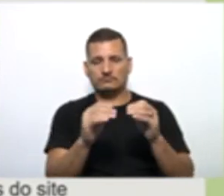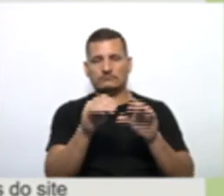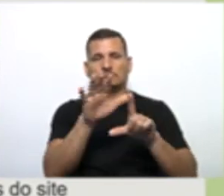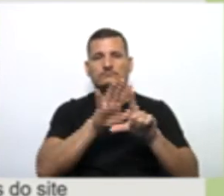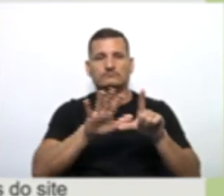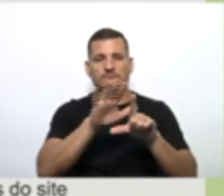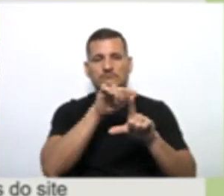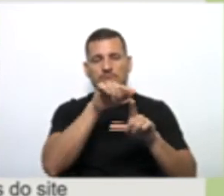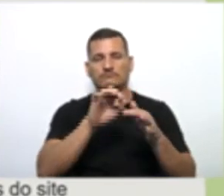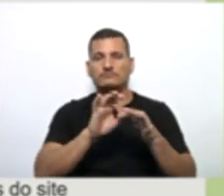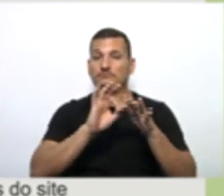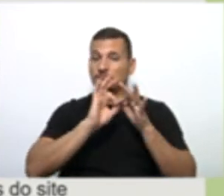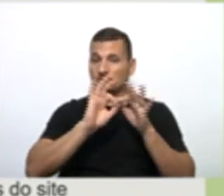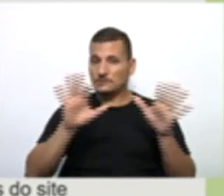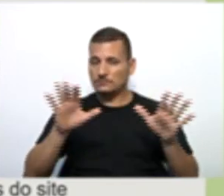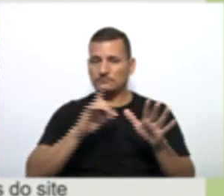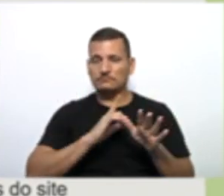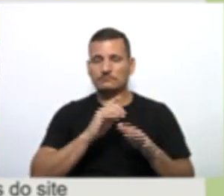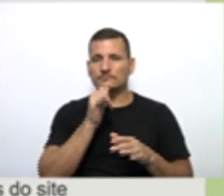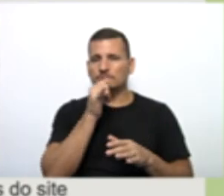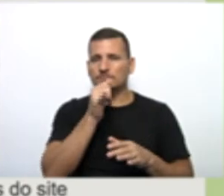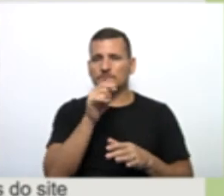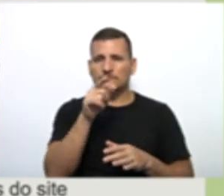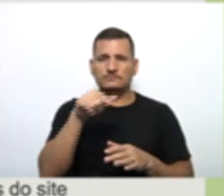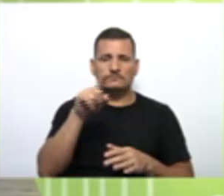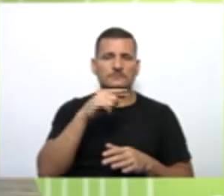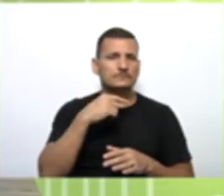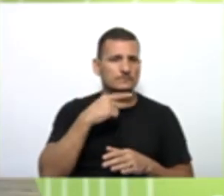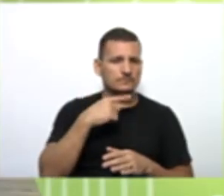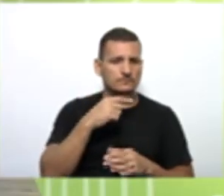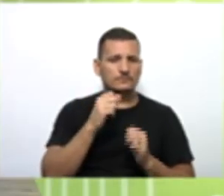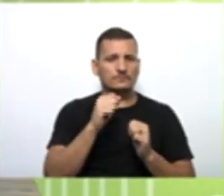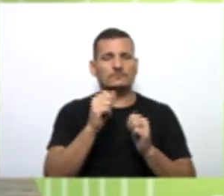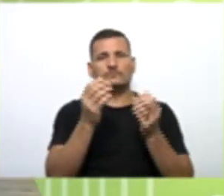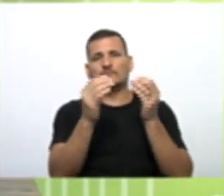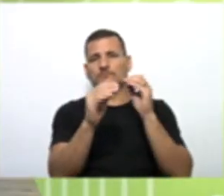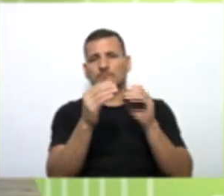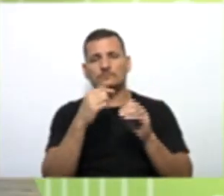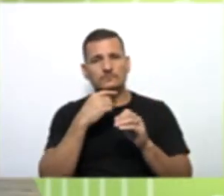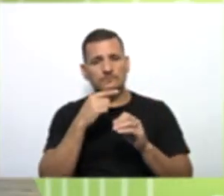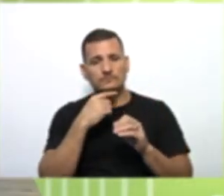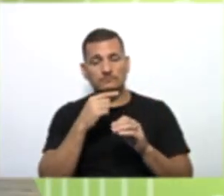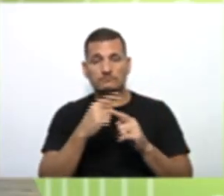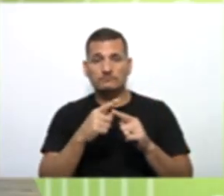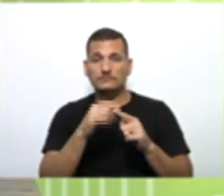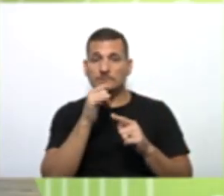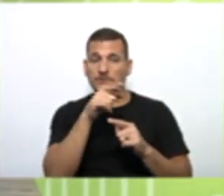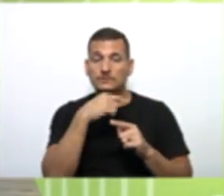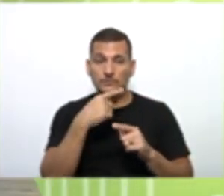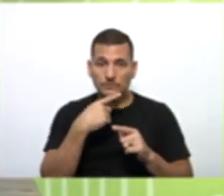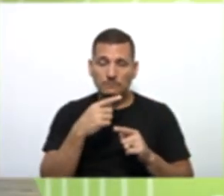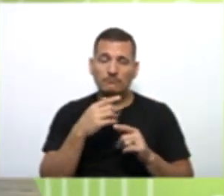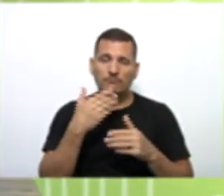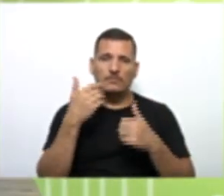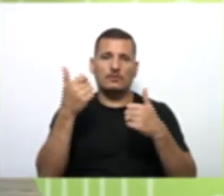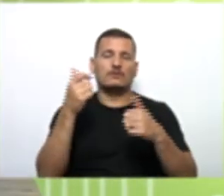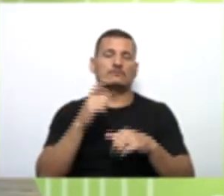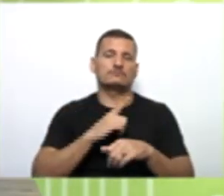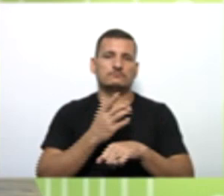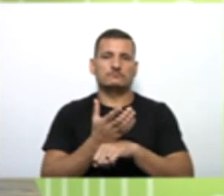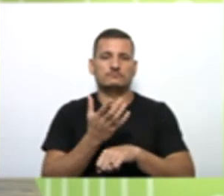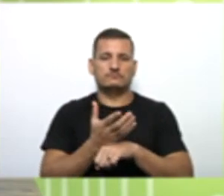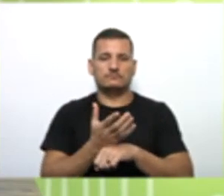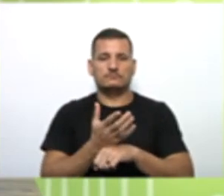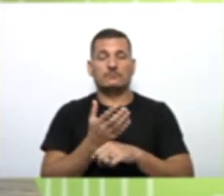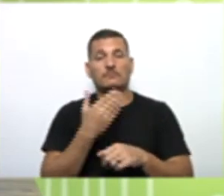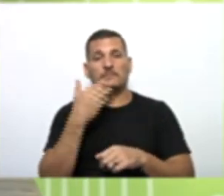aí. Se vocês tiverem dúvida, postem a dúvida, porque é diante das dúvidas que nós melhoramos a nossa disciplina, que nós